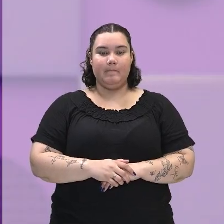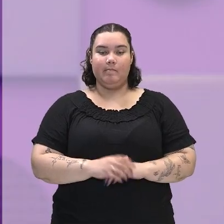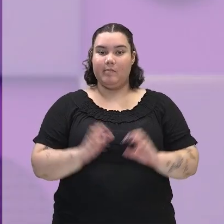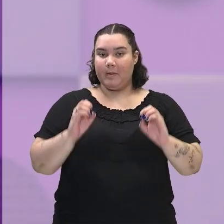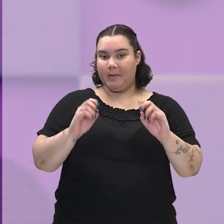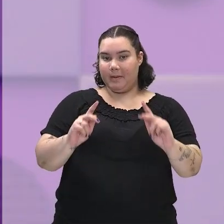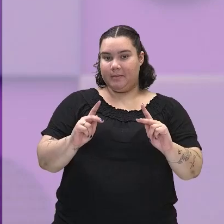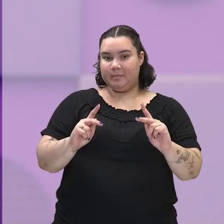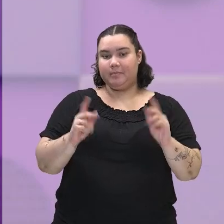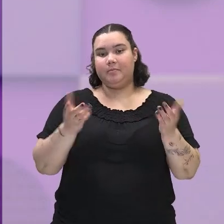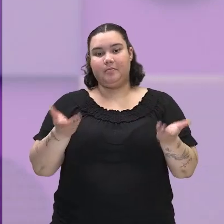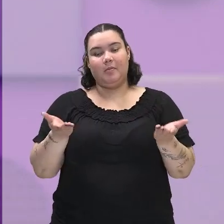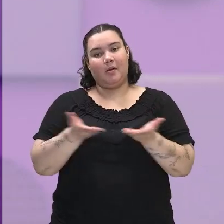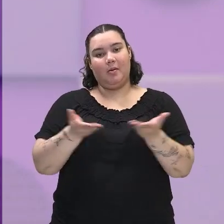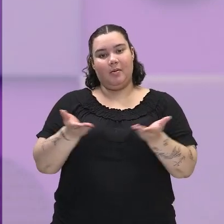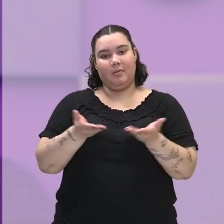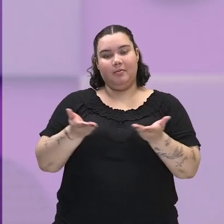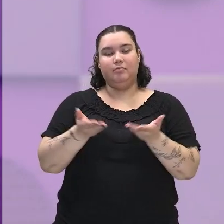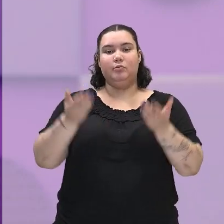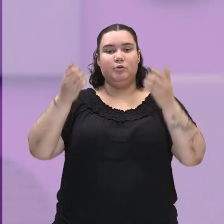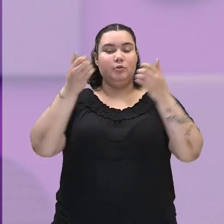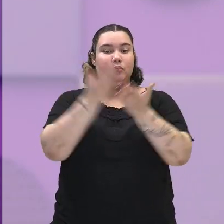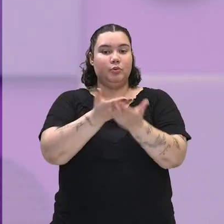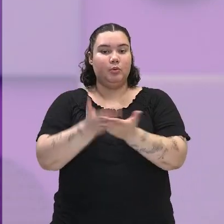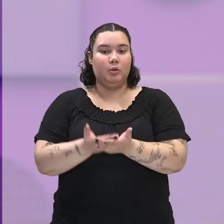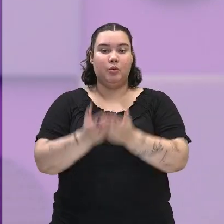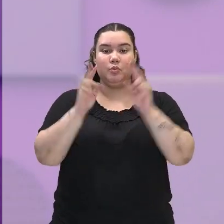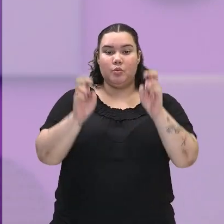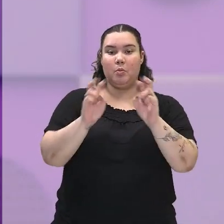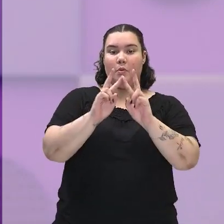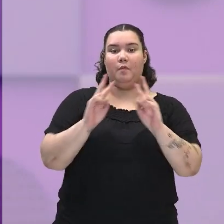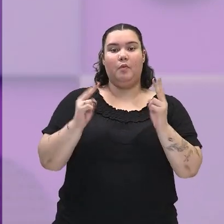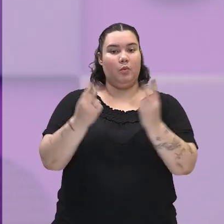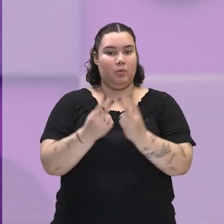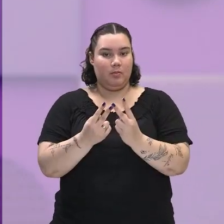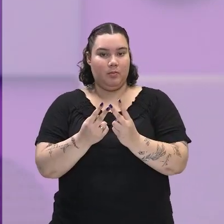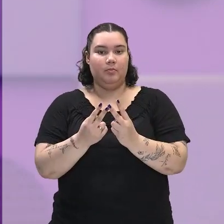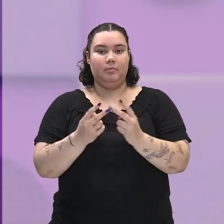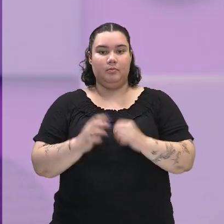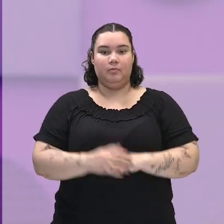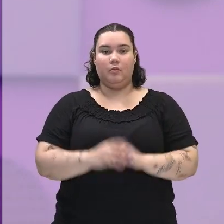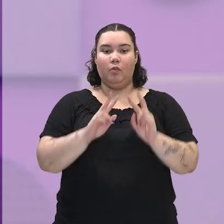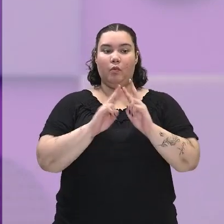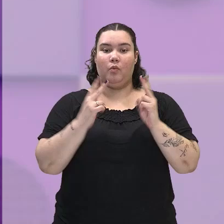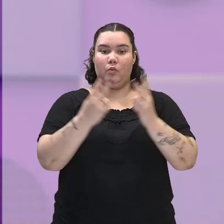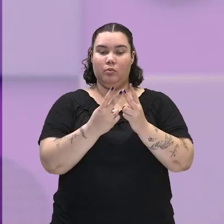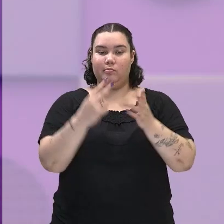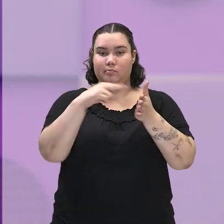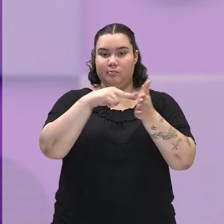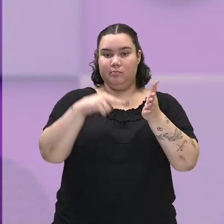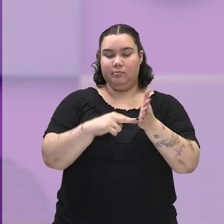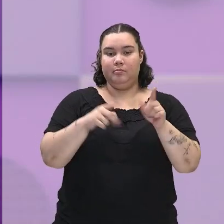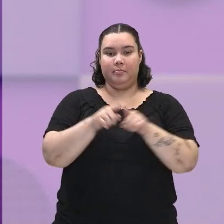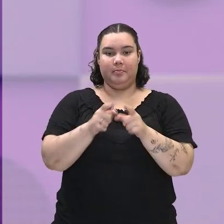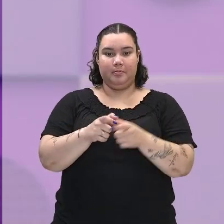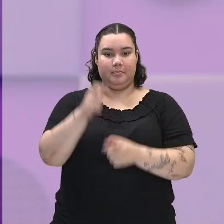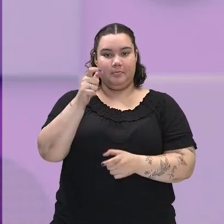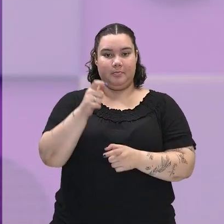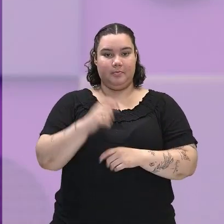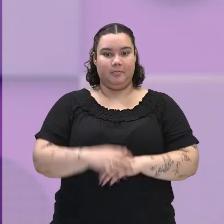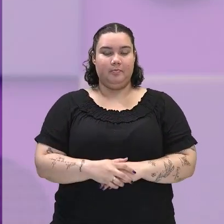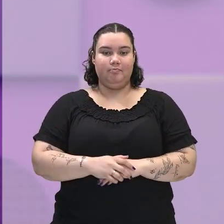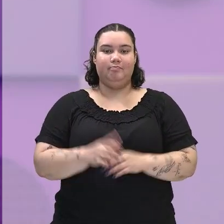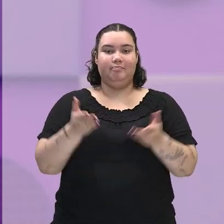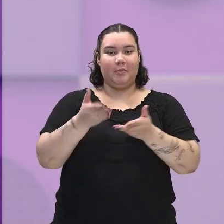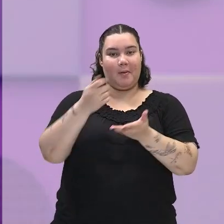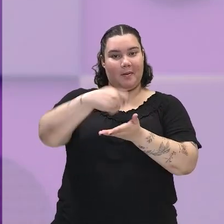Muito bem, então vamos falar sobre volumes, né? Volumes de prismas e de cilindros. Então, pegue